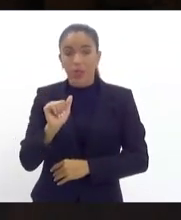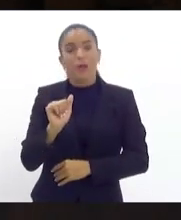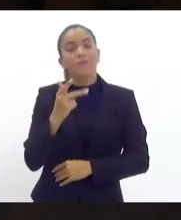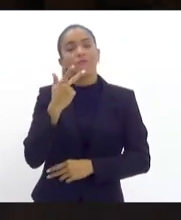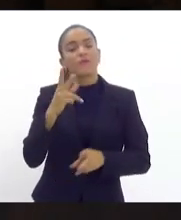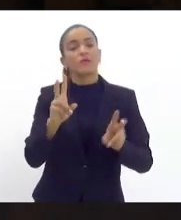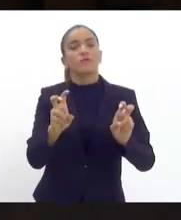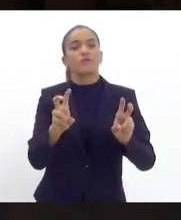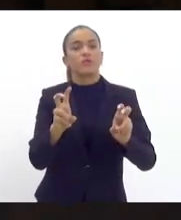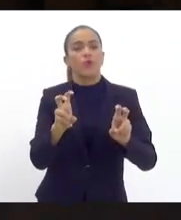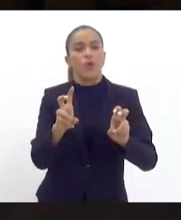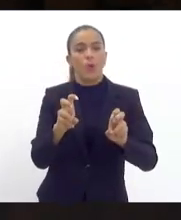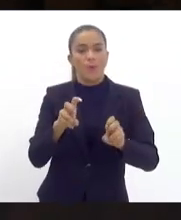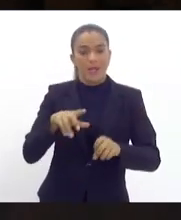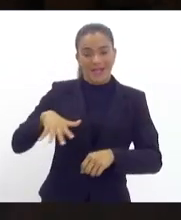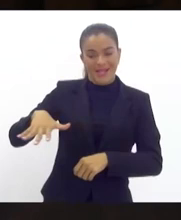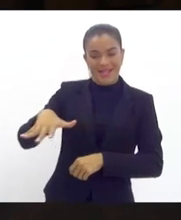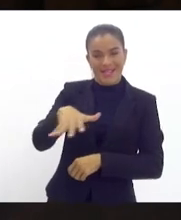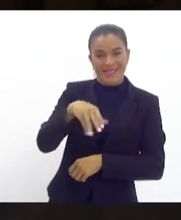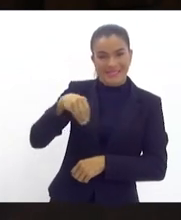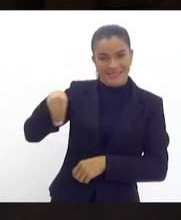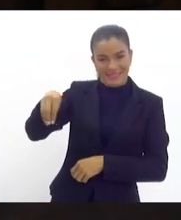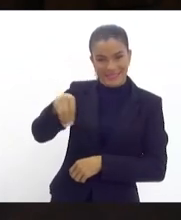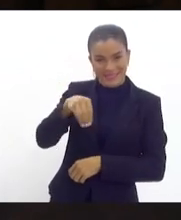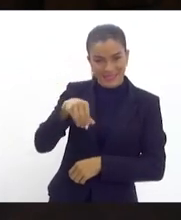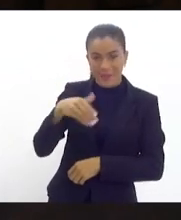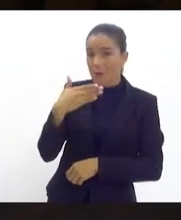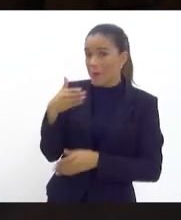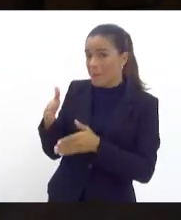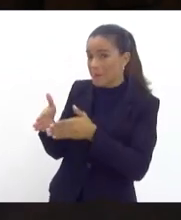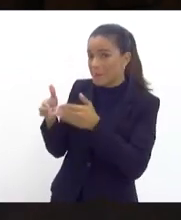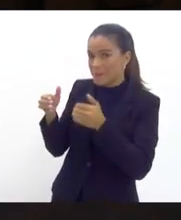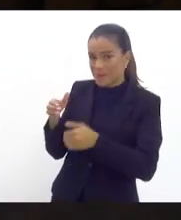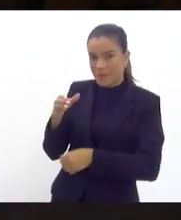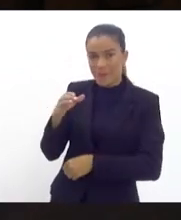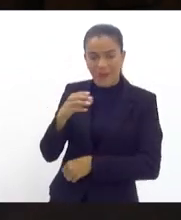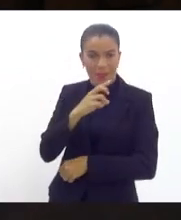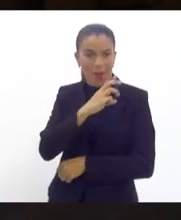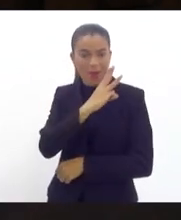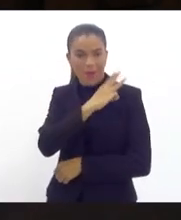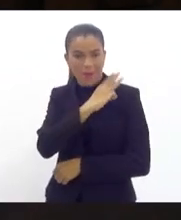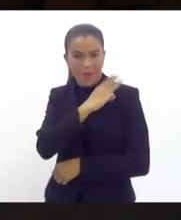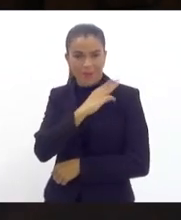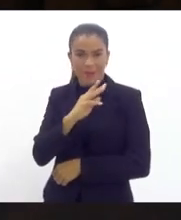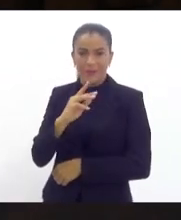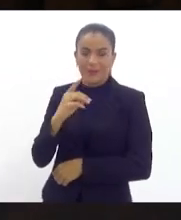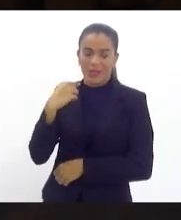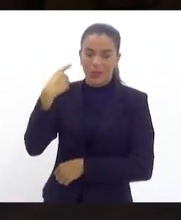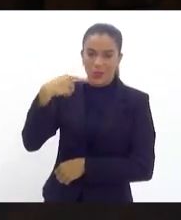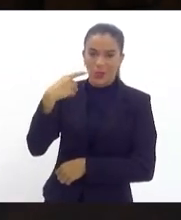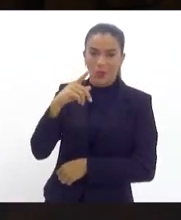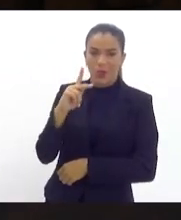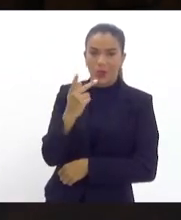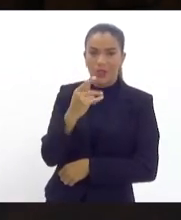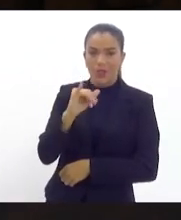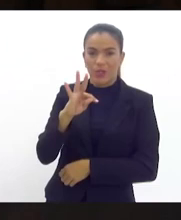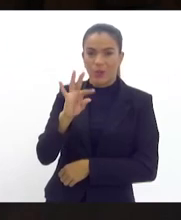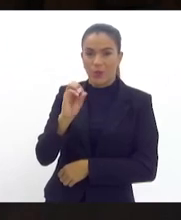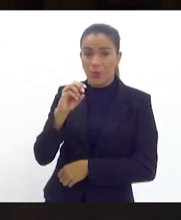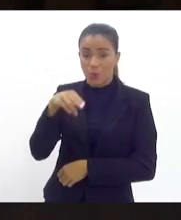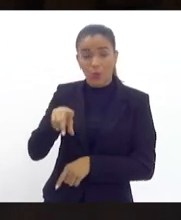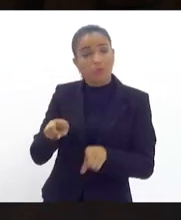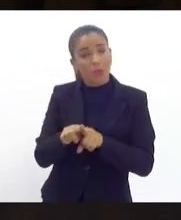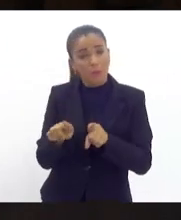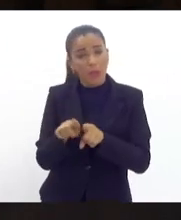desse terreno que eu pedi ao ao Comandante dos seus progaio Doutor Hilton que tá vazio que também é da Rio